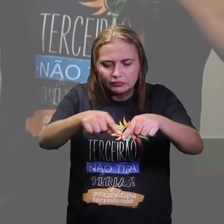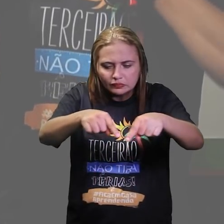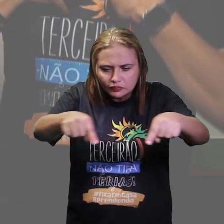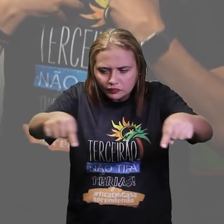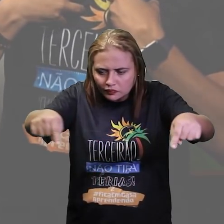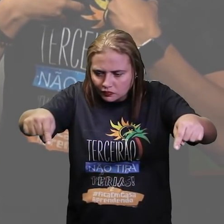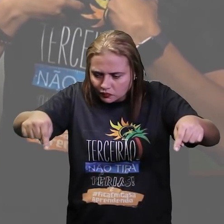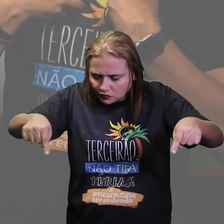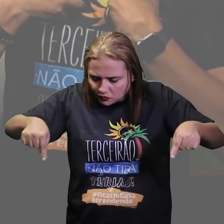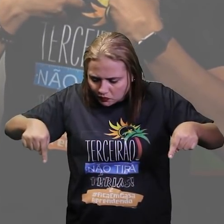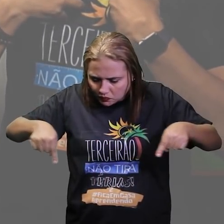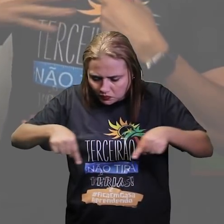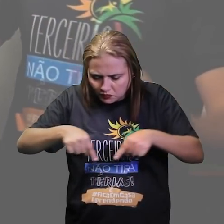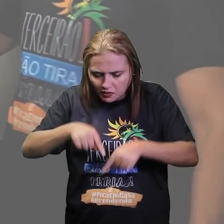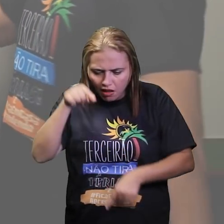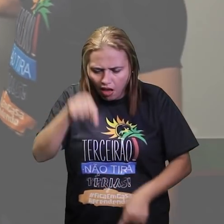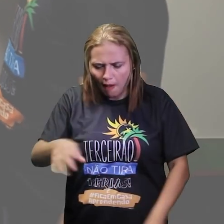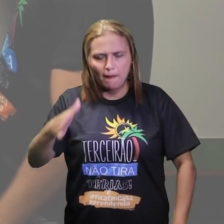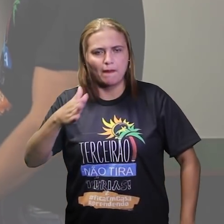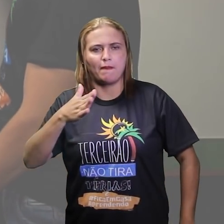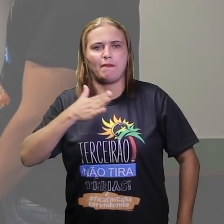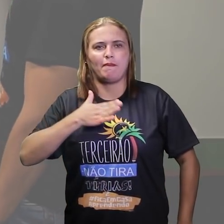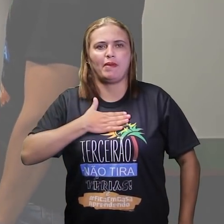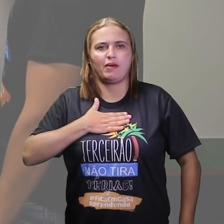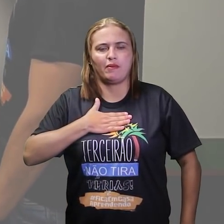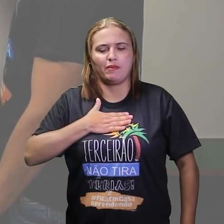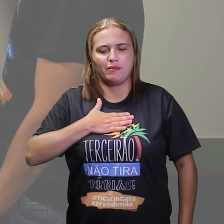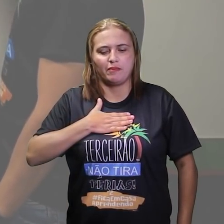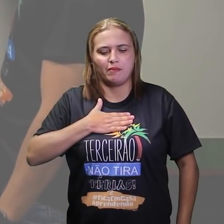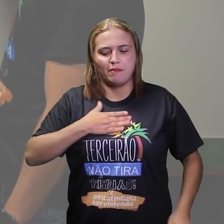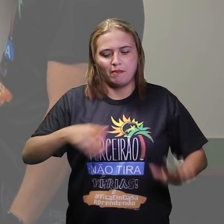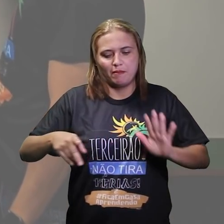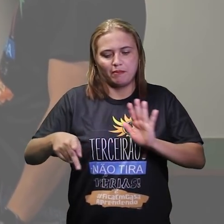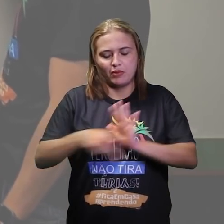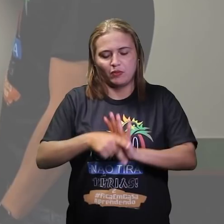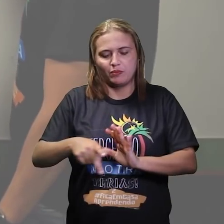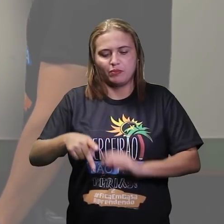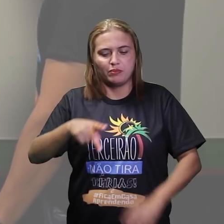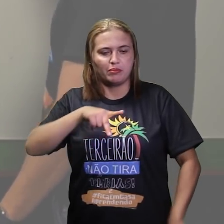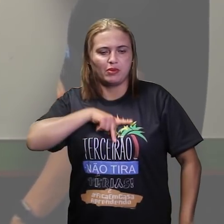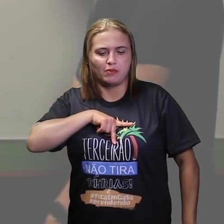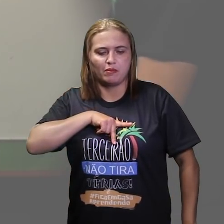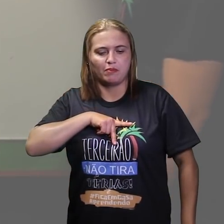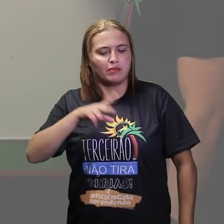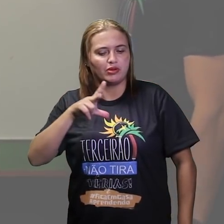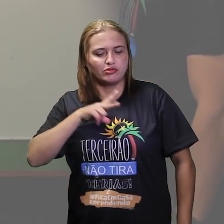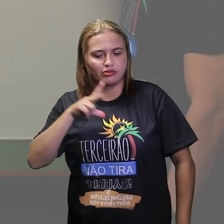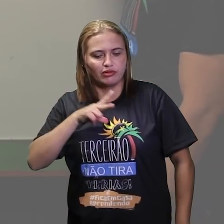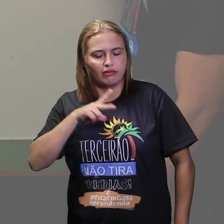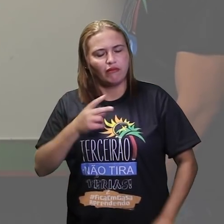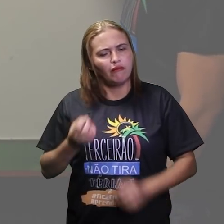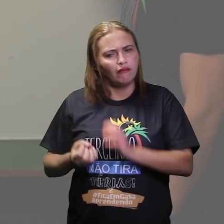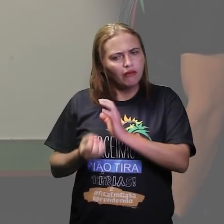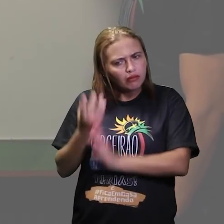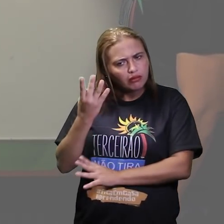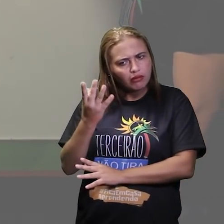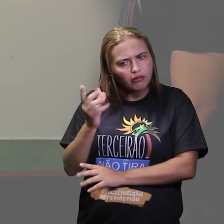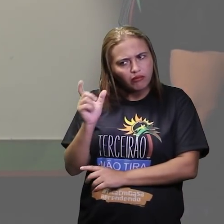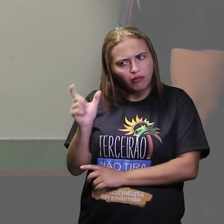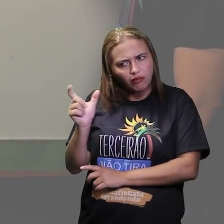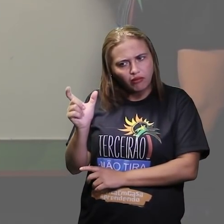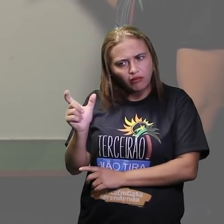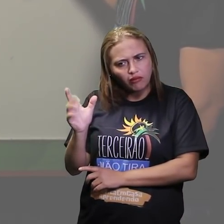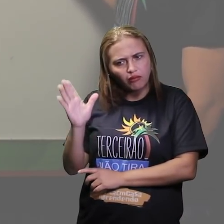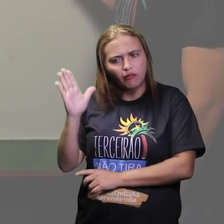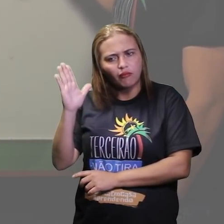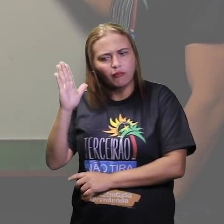disse, isso é meu, aí ó, meu, propriedade privada, criou o mal, tá vendo? Show de bola?